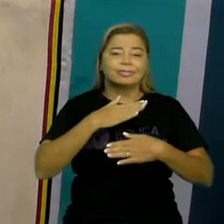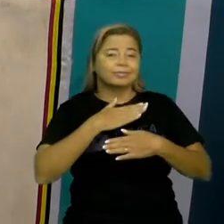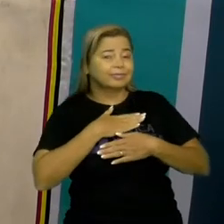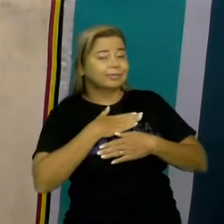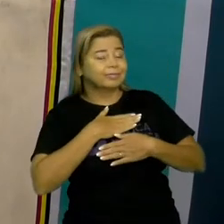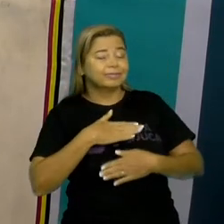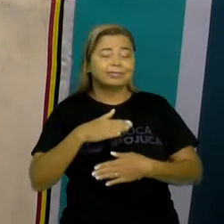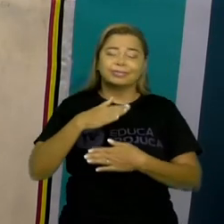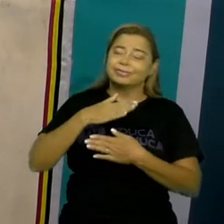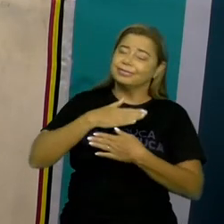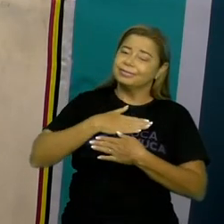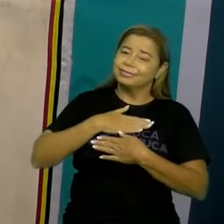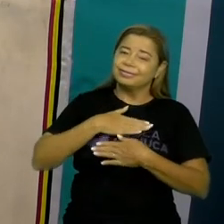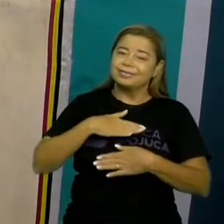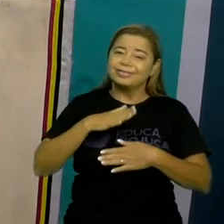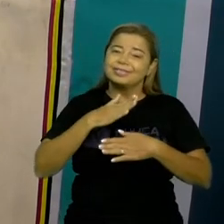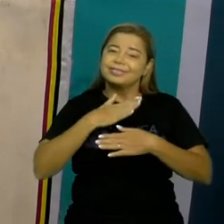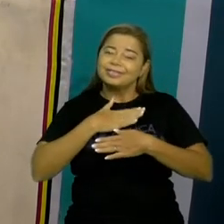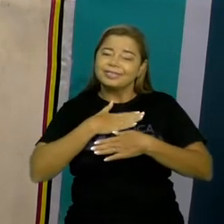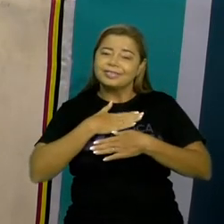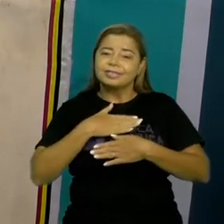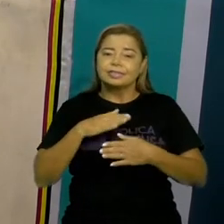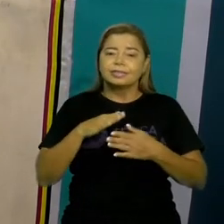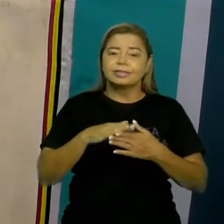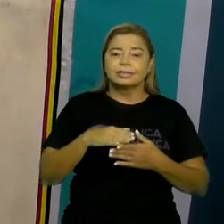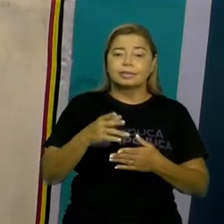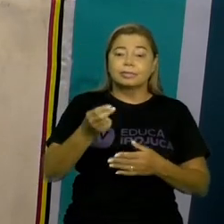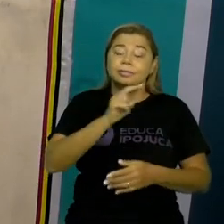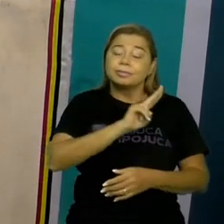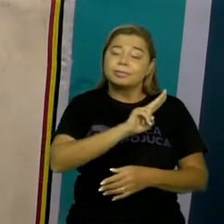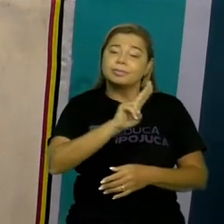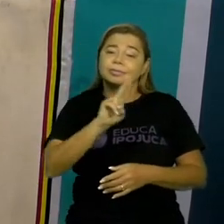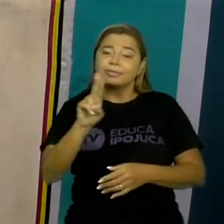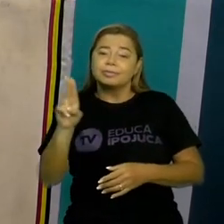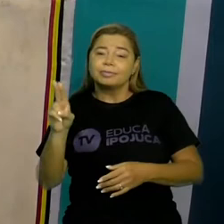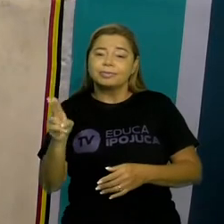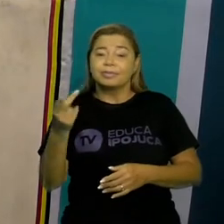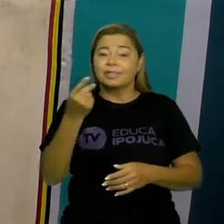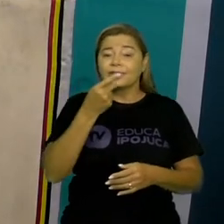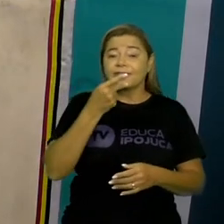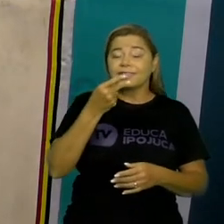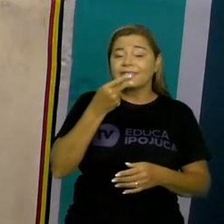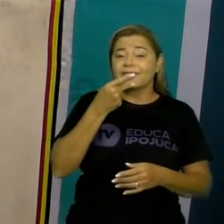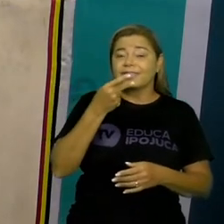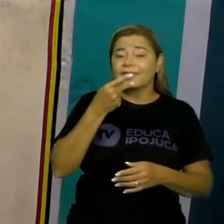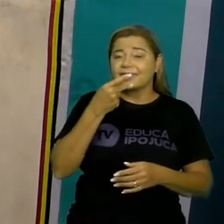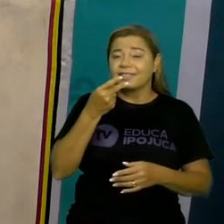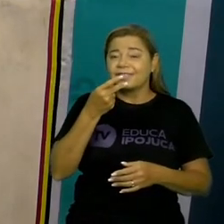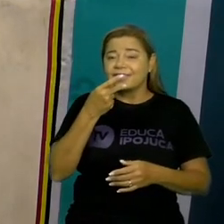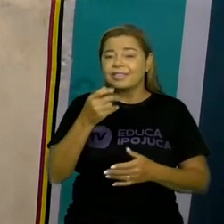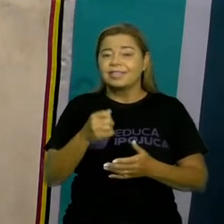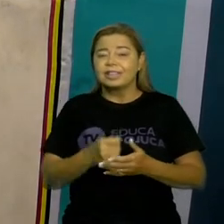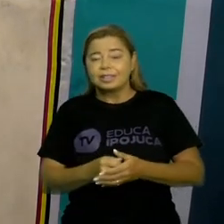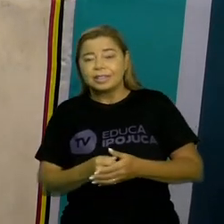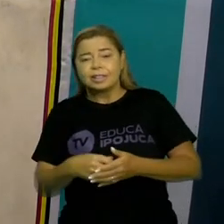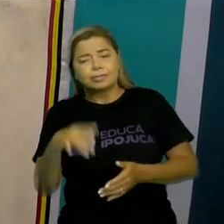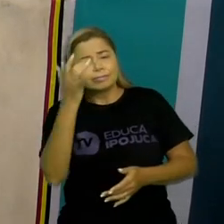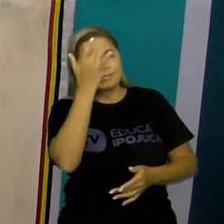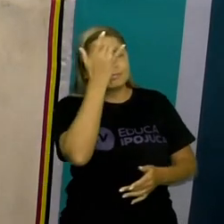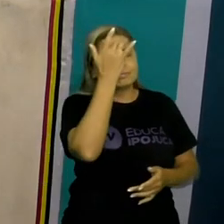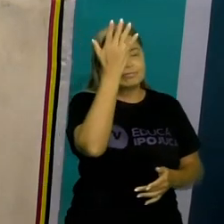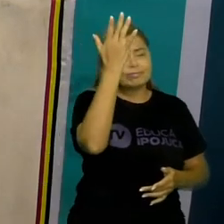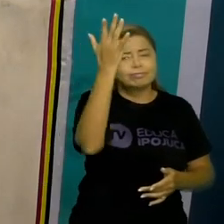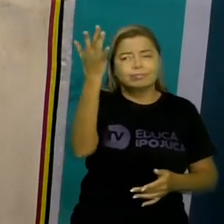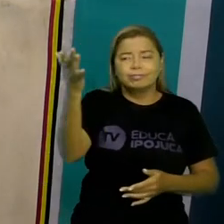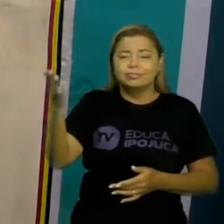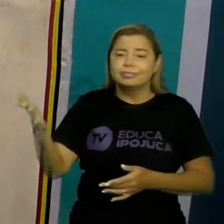Eu sou eu quem sou. O meu nome eu vou falar. É tão